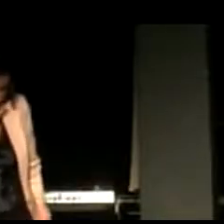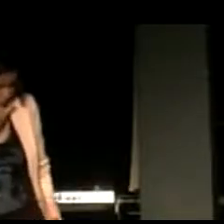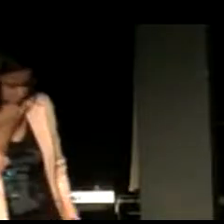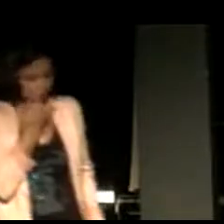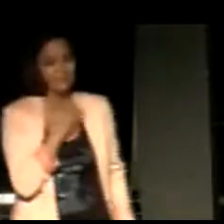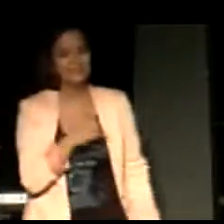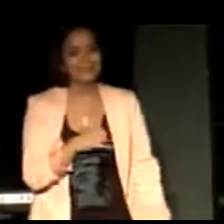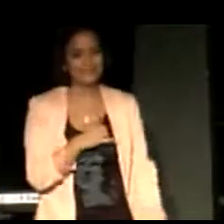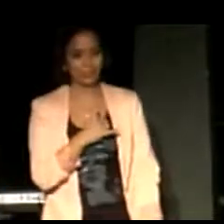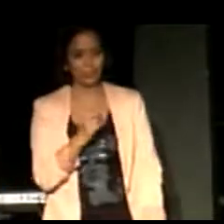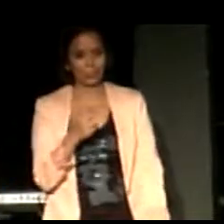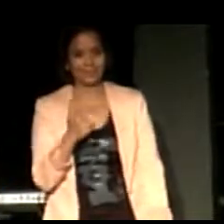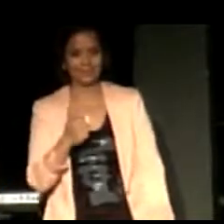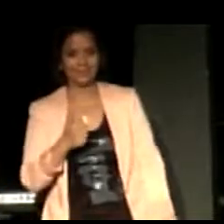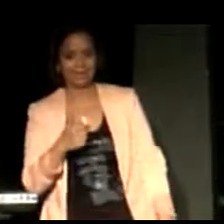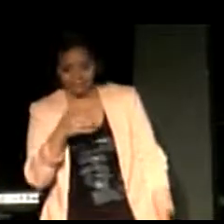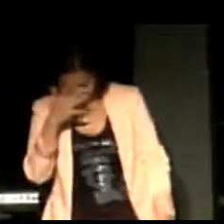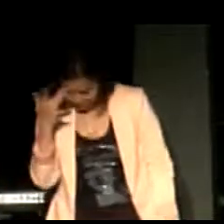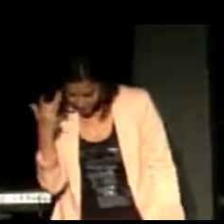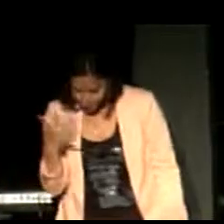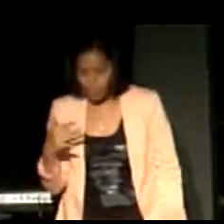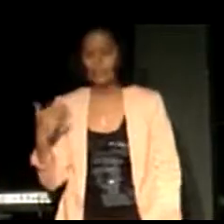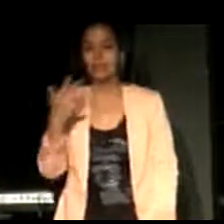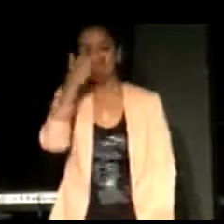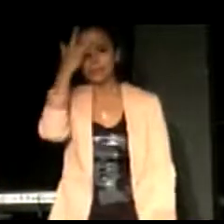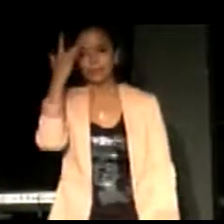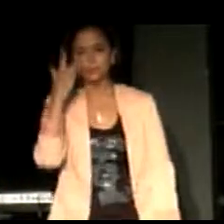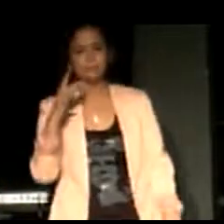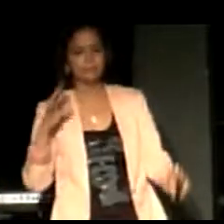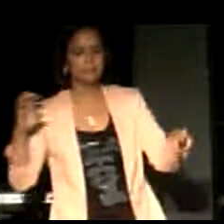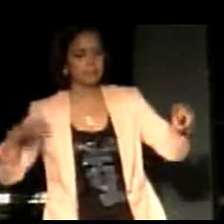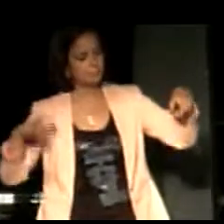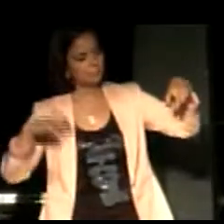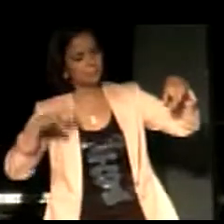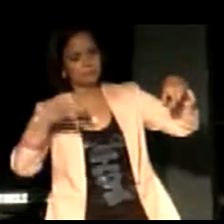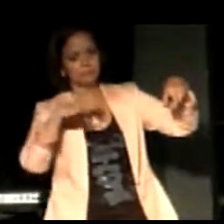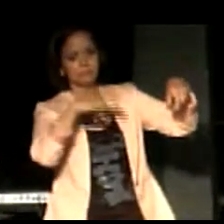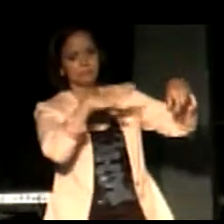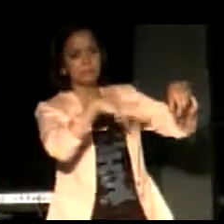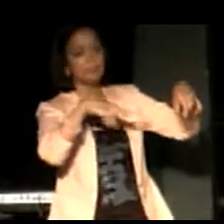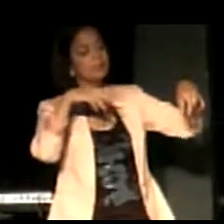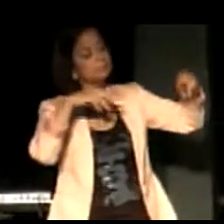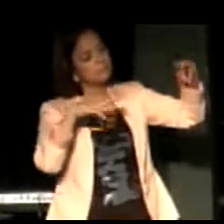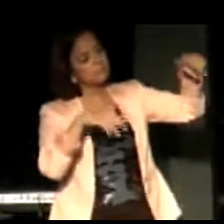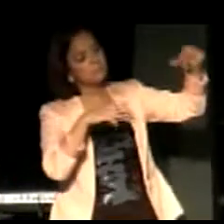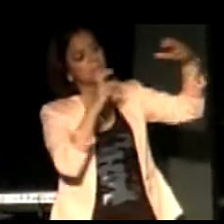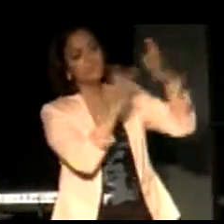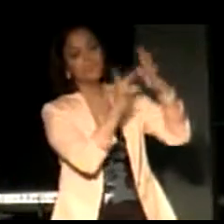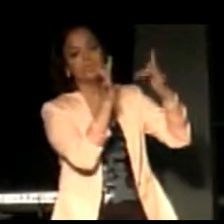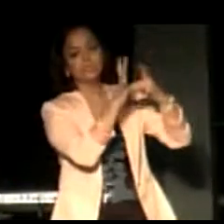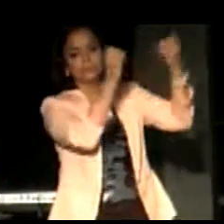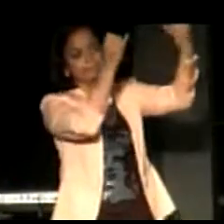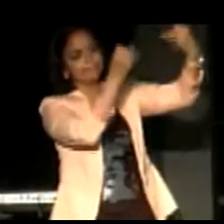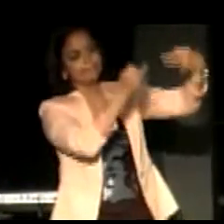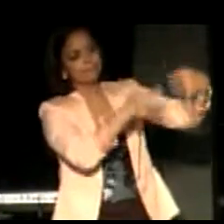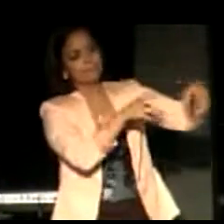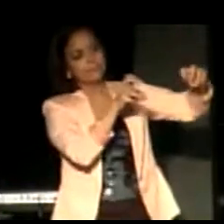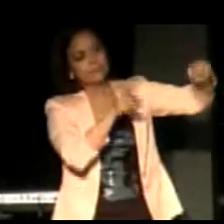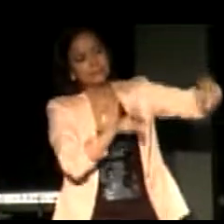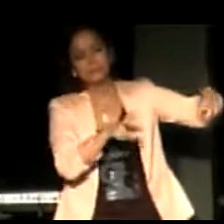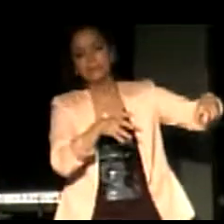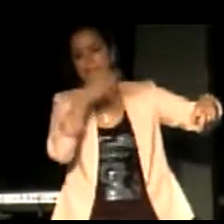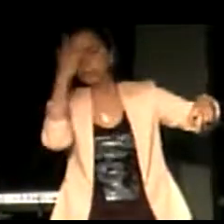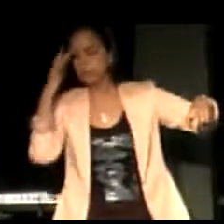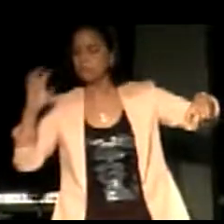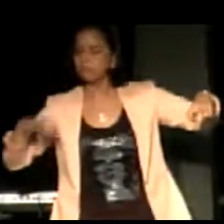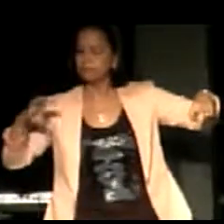felicidade. E nós temos mostrado que, em diversos momentos, há